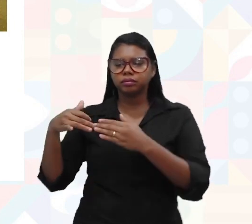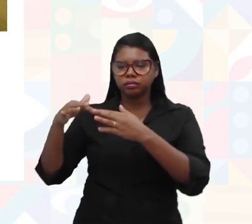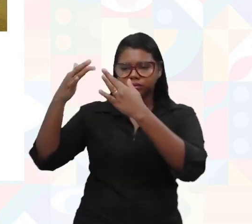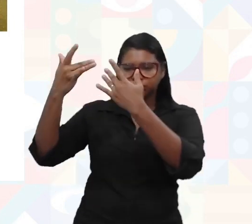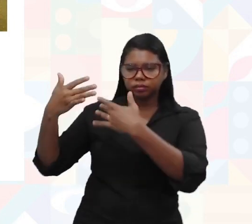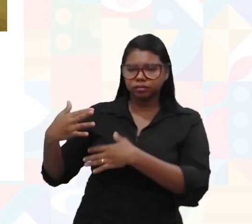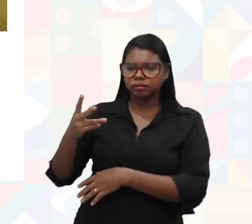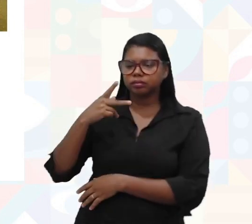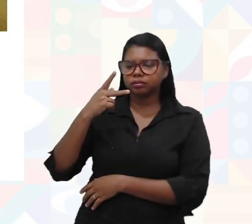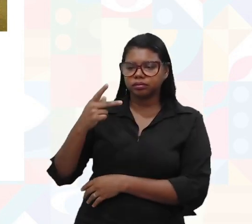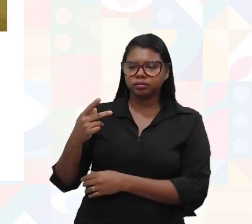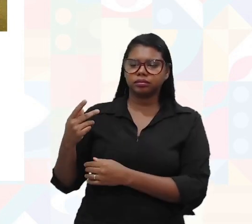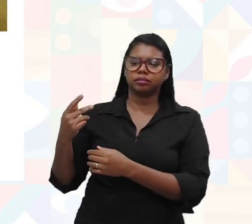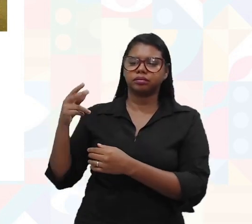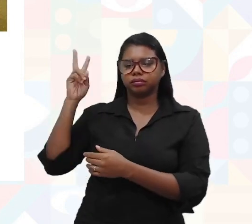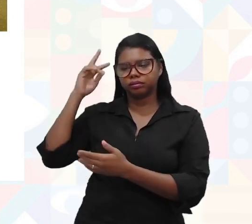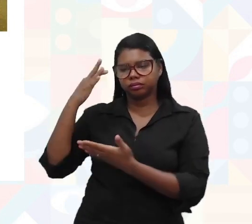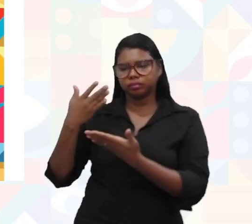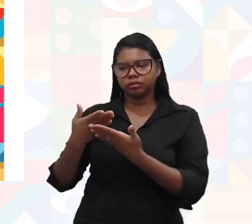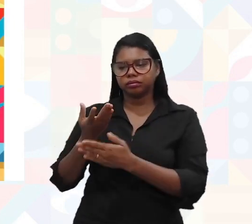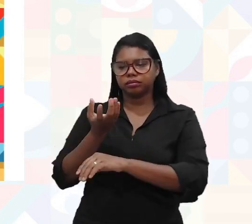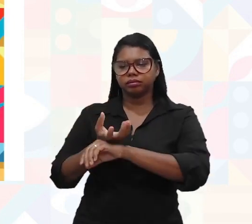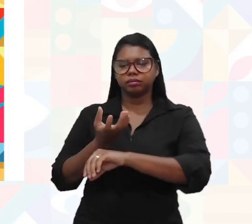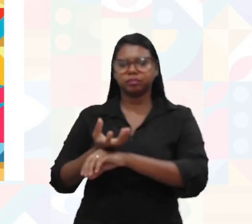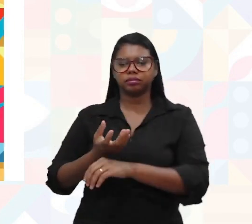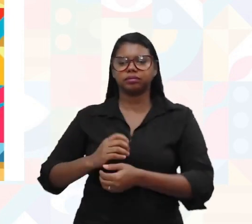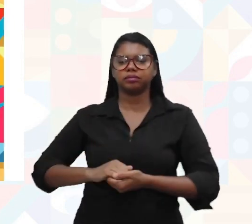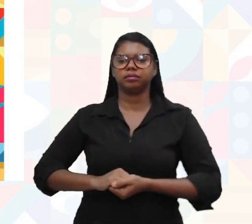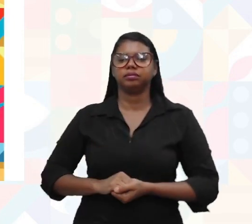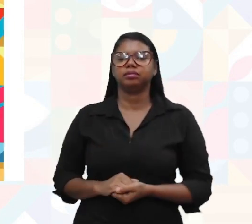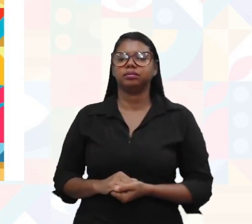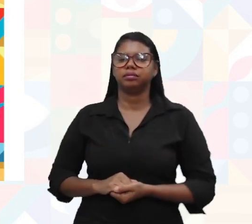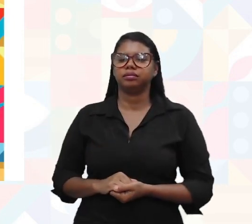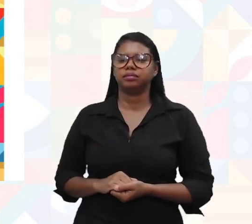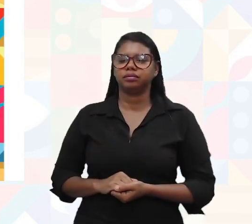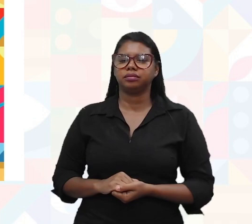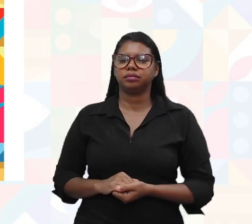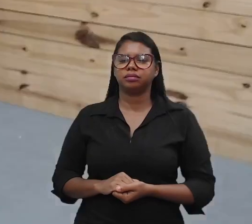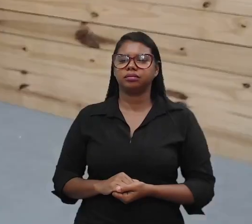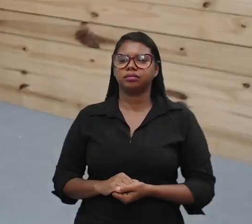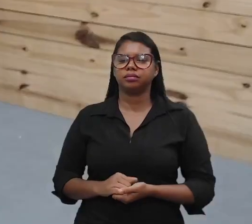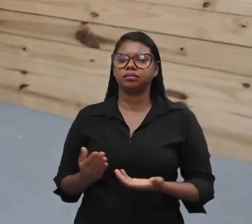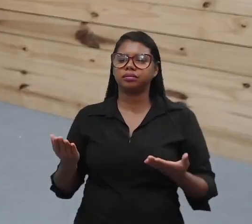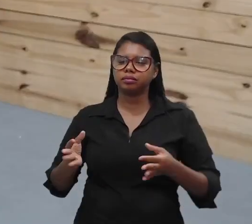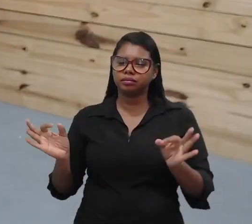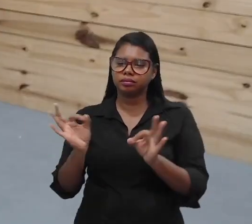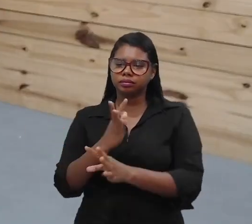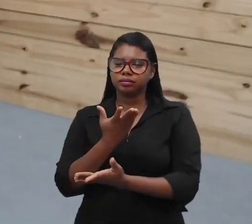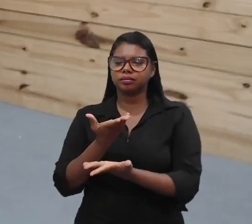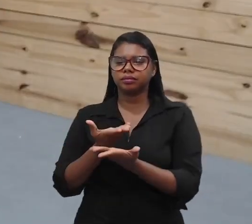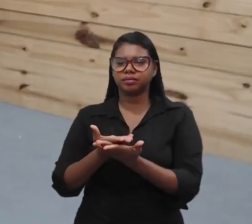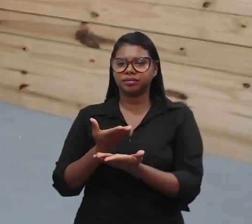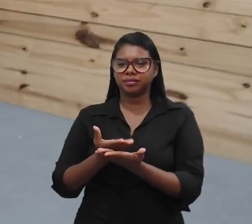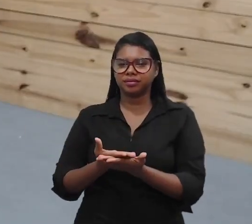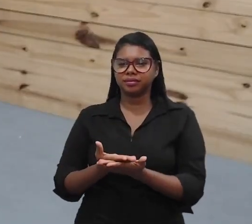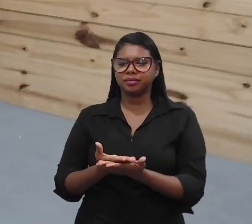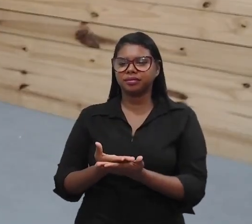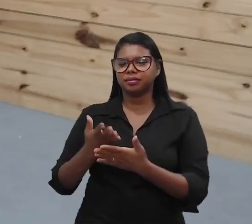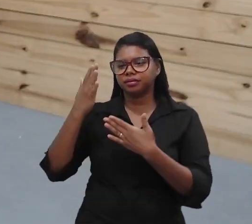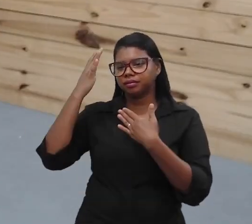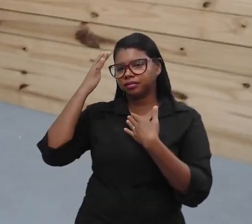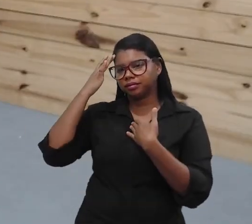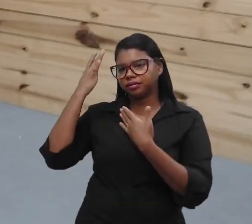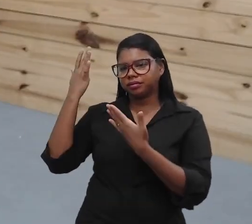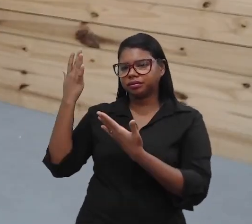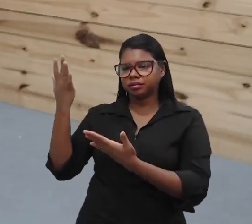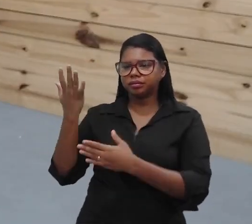mais adiante ao longo dessa disciplina, né? Por hora a gente vai ficando por aqui, né? Na próxima unidade a